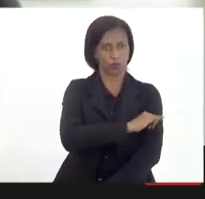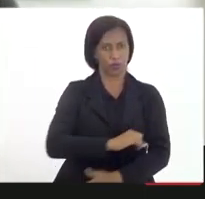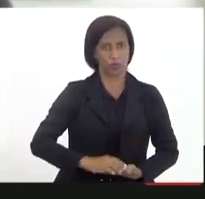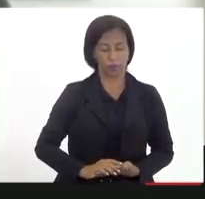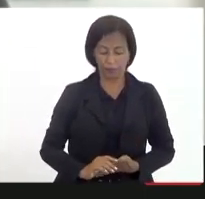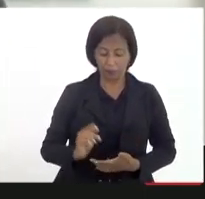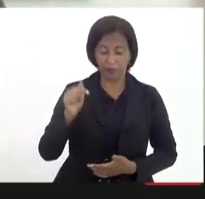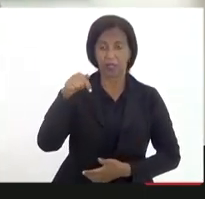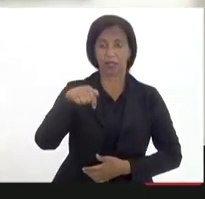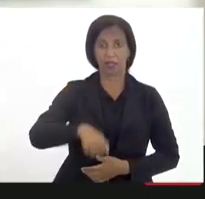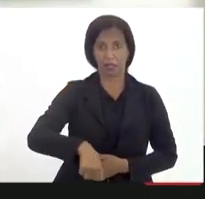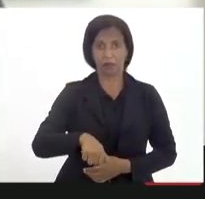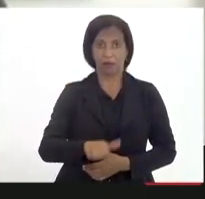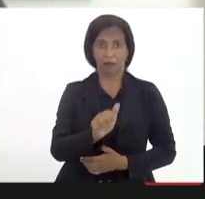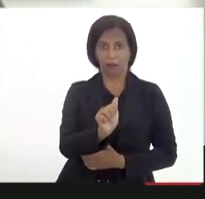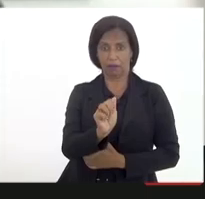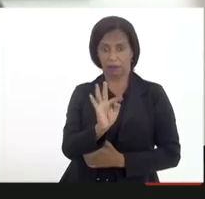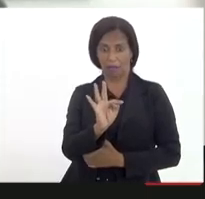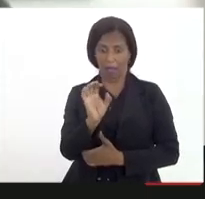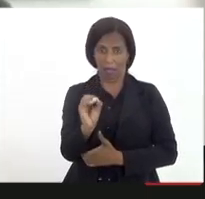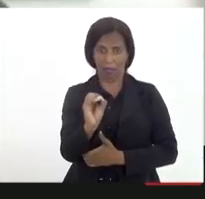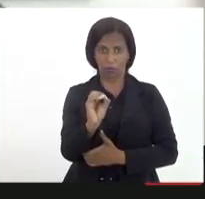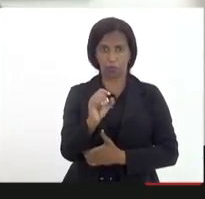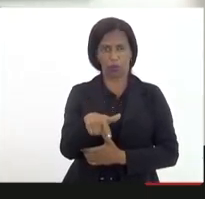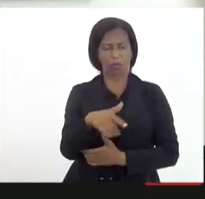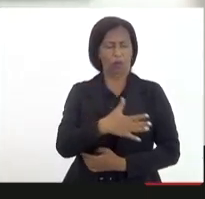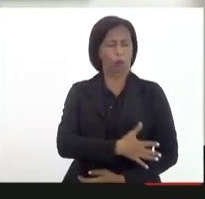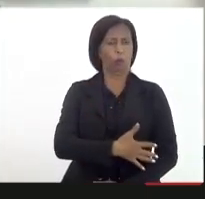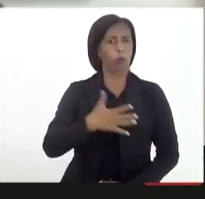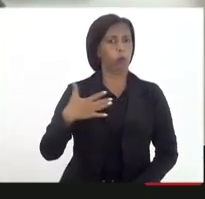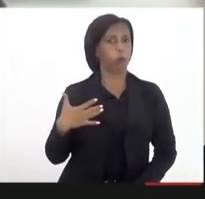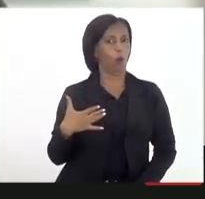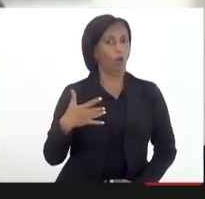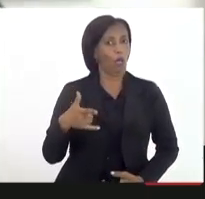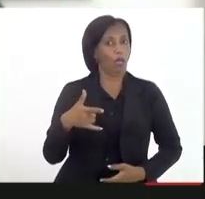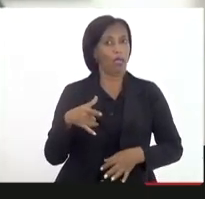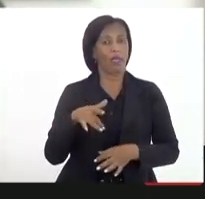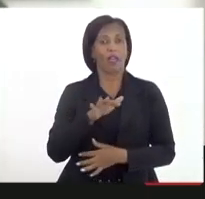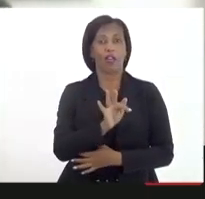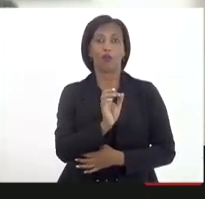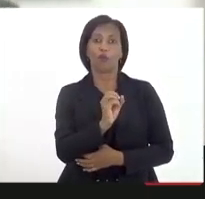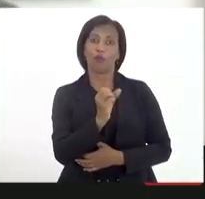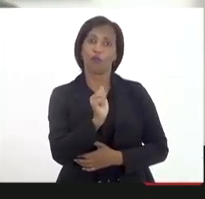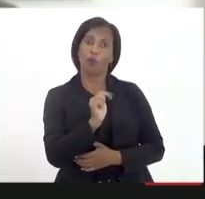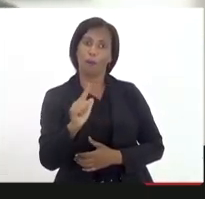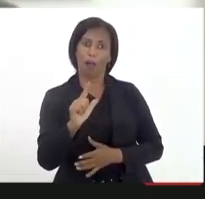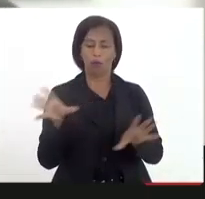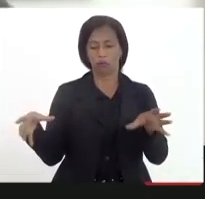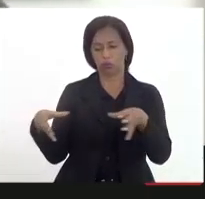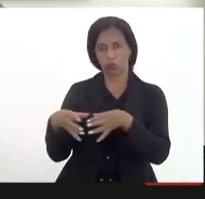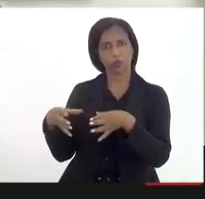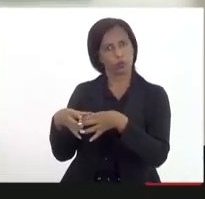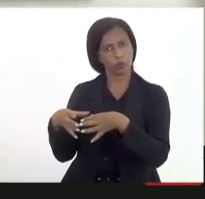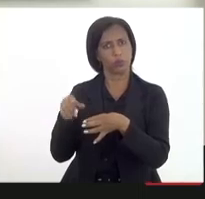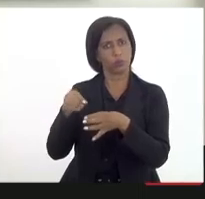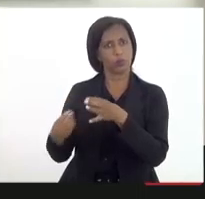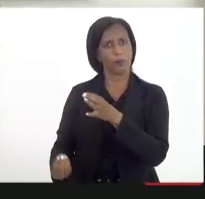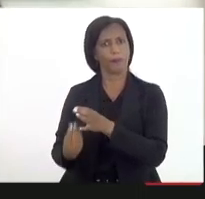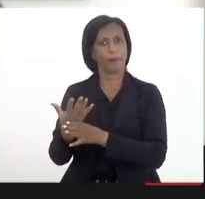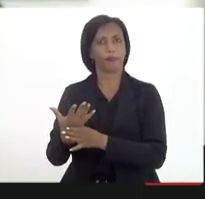esse ato continuo esse com muita honra é o ato formal de instalação desse grupo eu